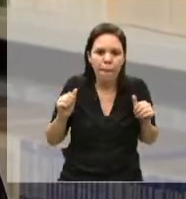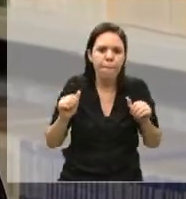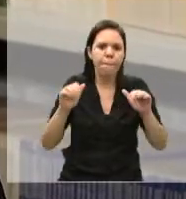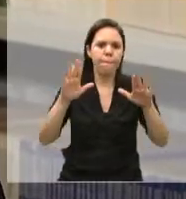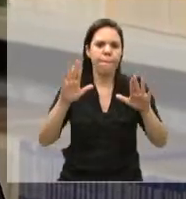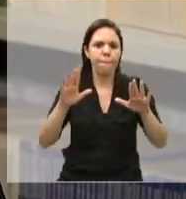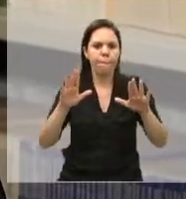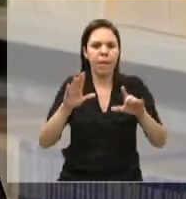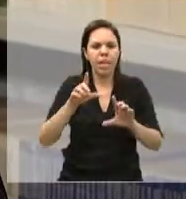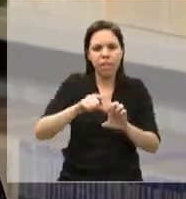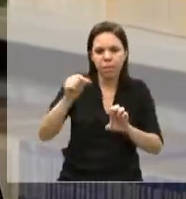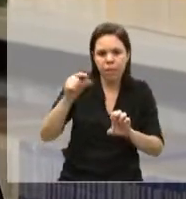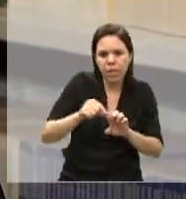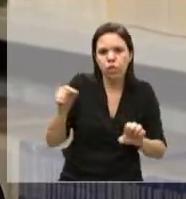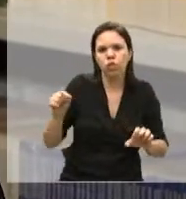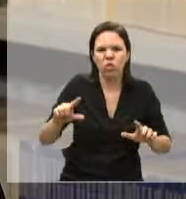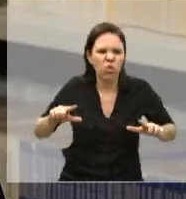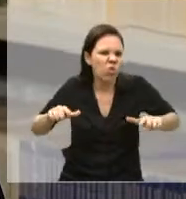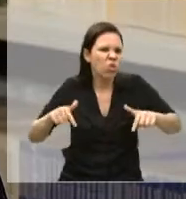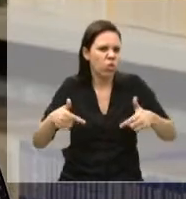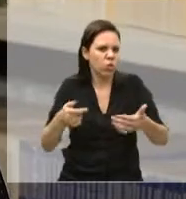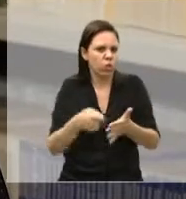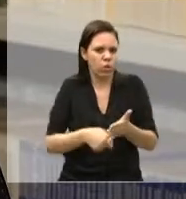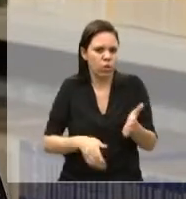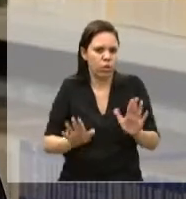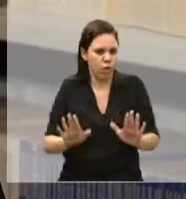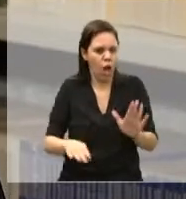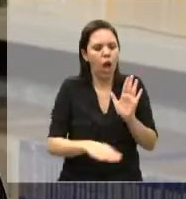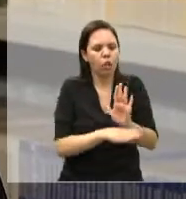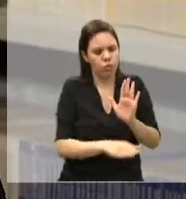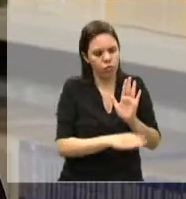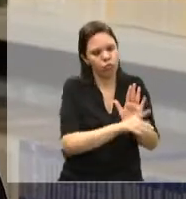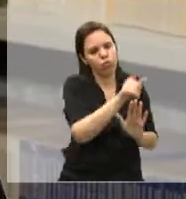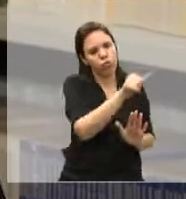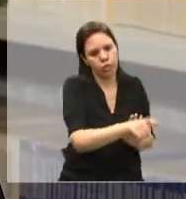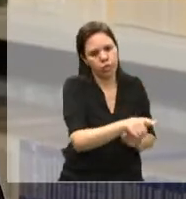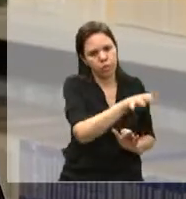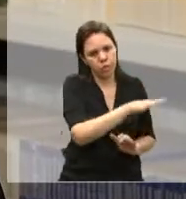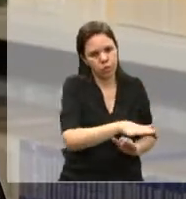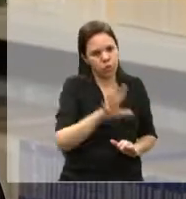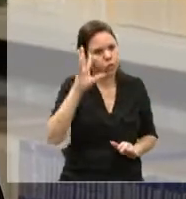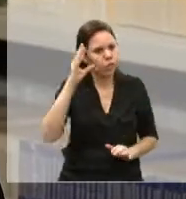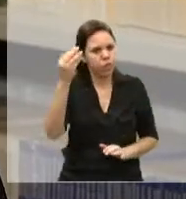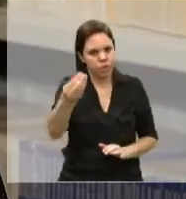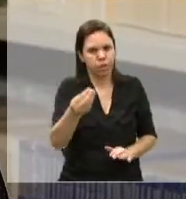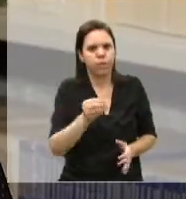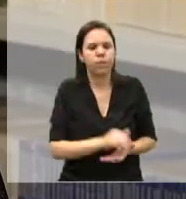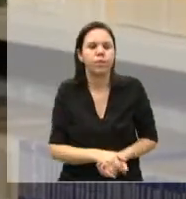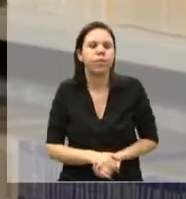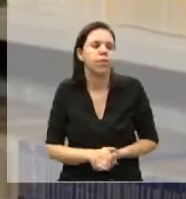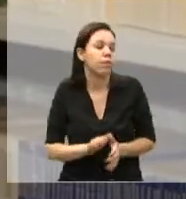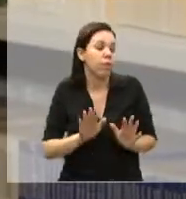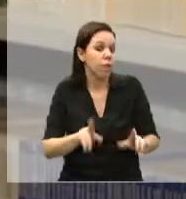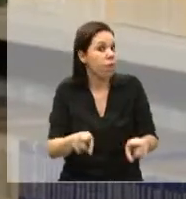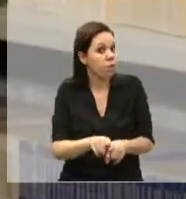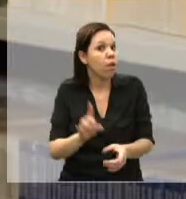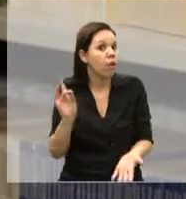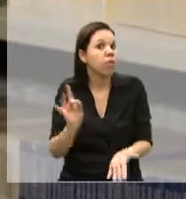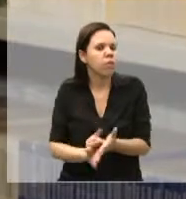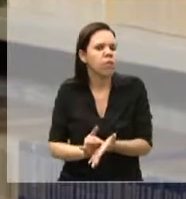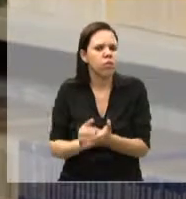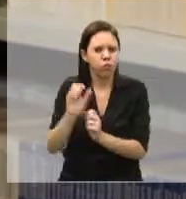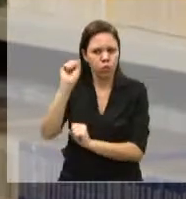mais empreendedoras. E isso pode ajudar não só a pessoa numa questão de conhecimento, mas realmente